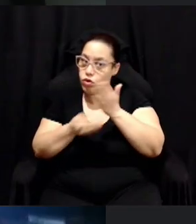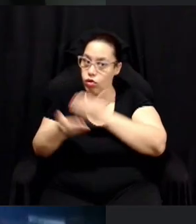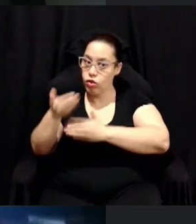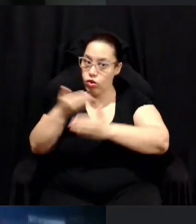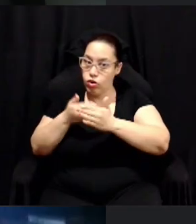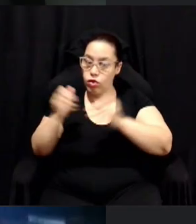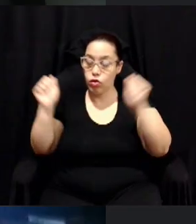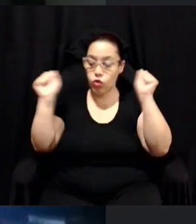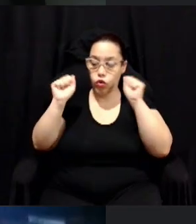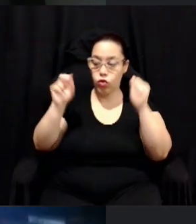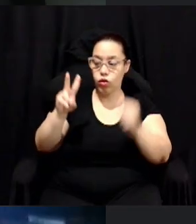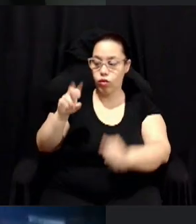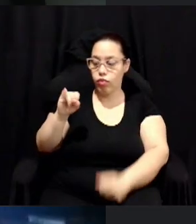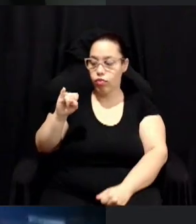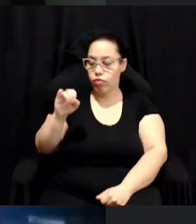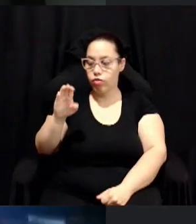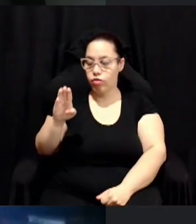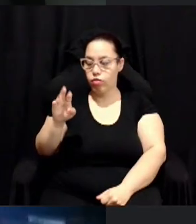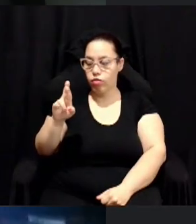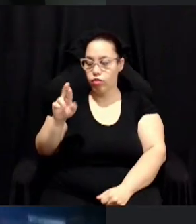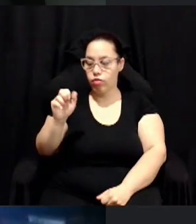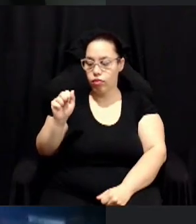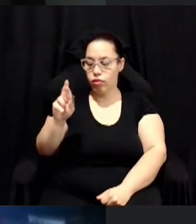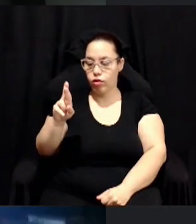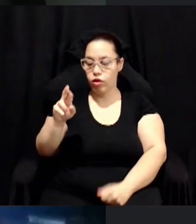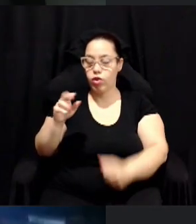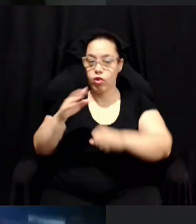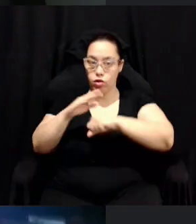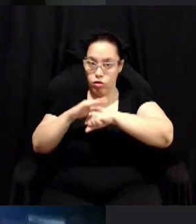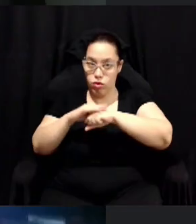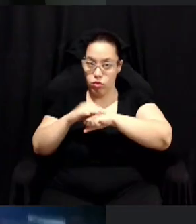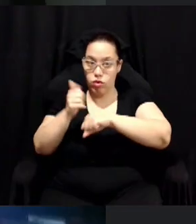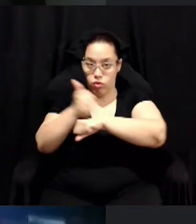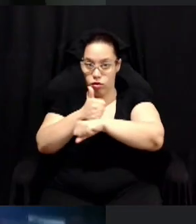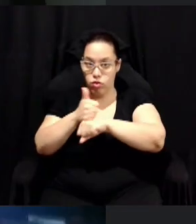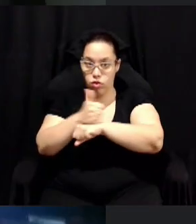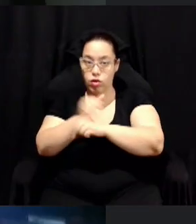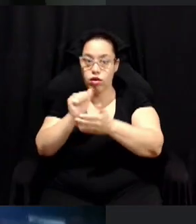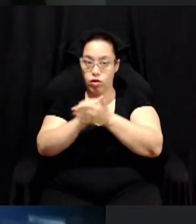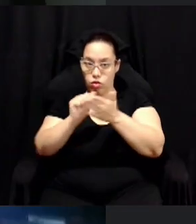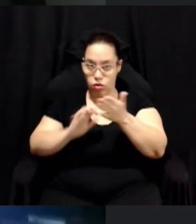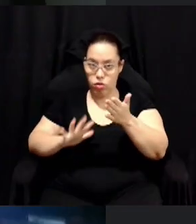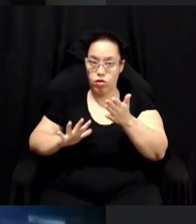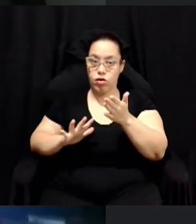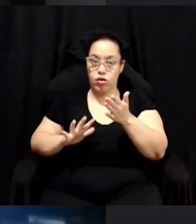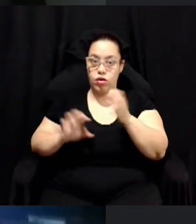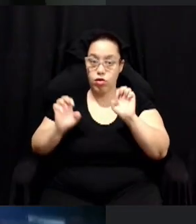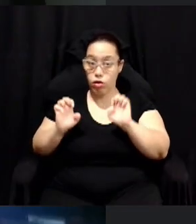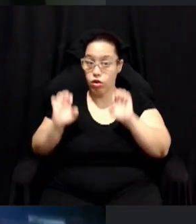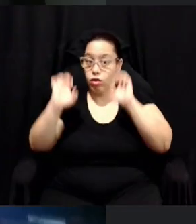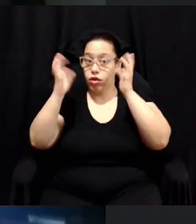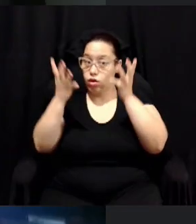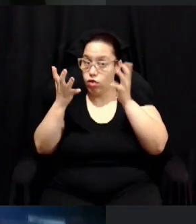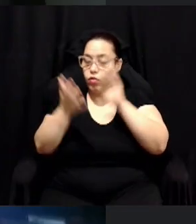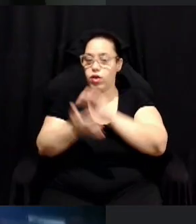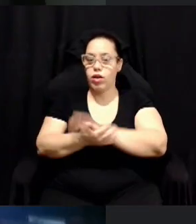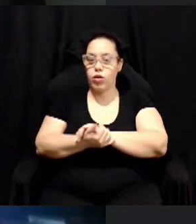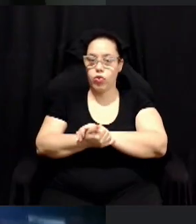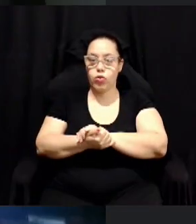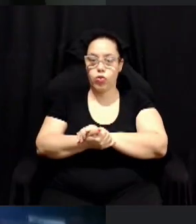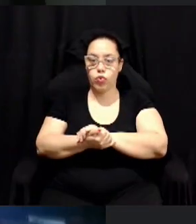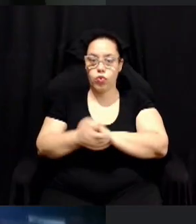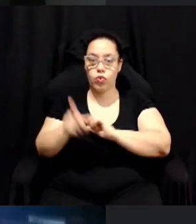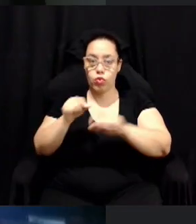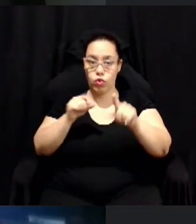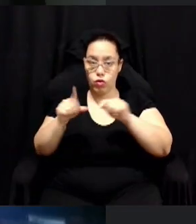mas o Vibrar tem informações sobre a doença, sobre profissionais, sobre atividades, eventos, seleção de pacientes